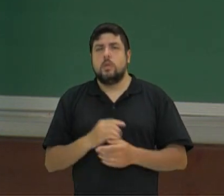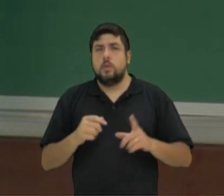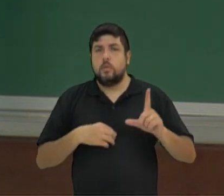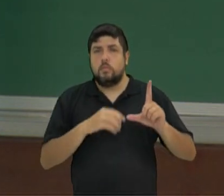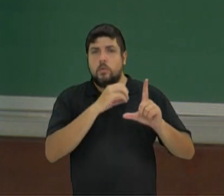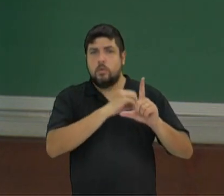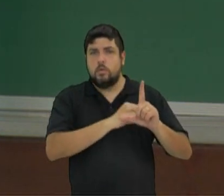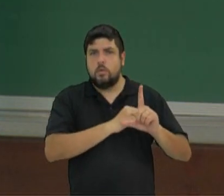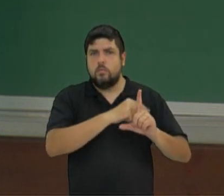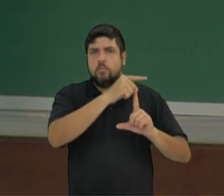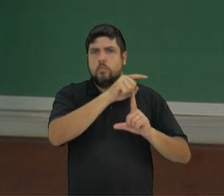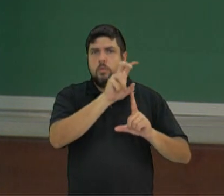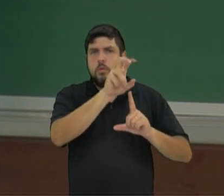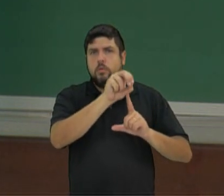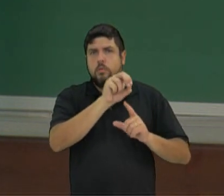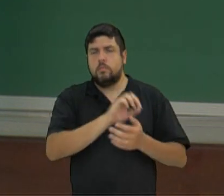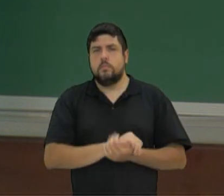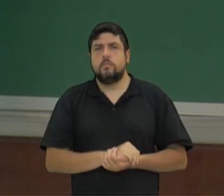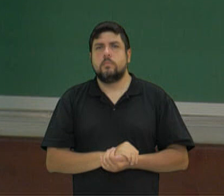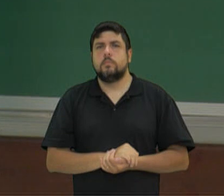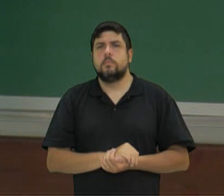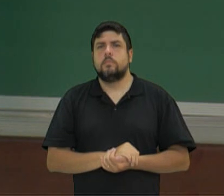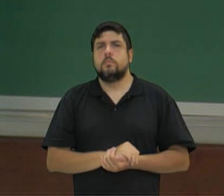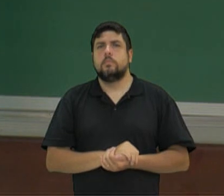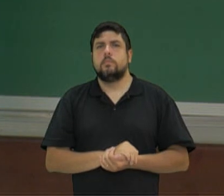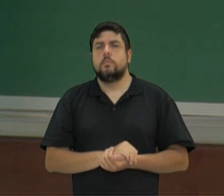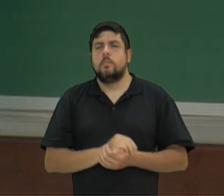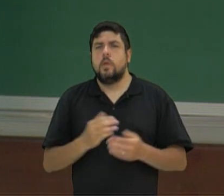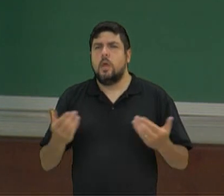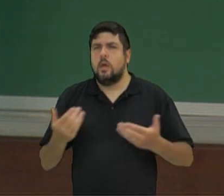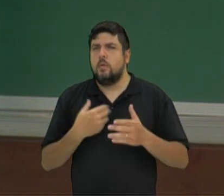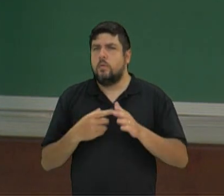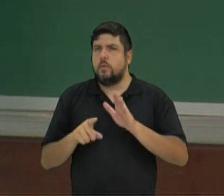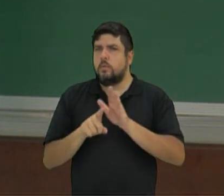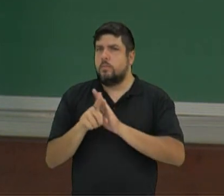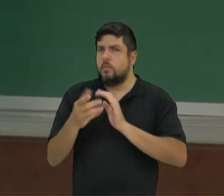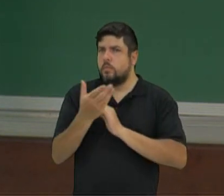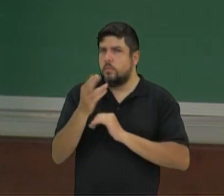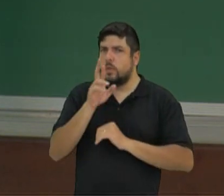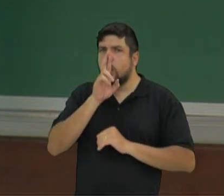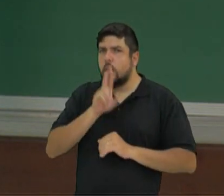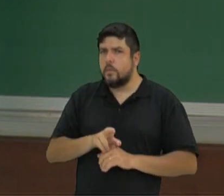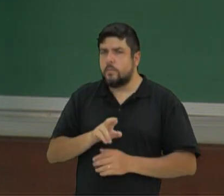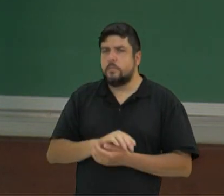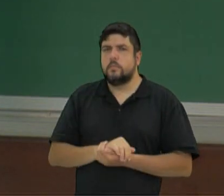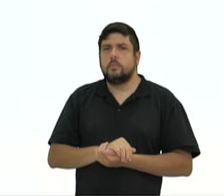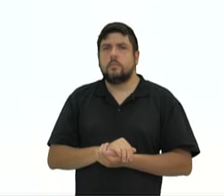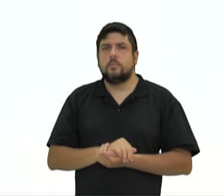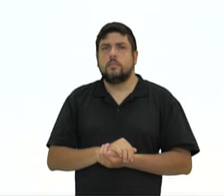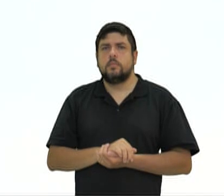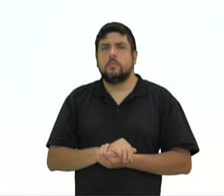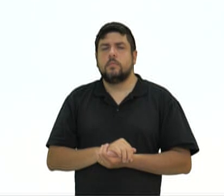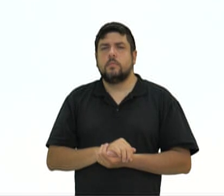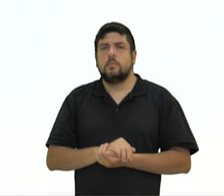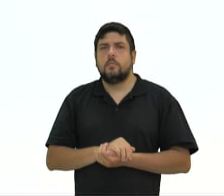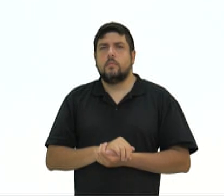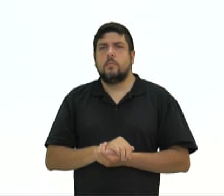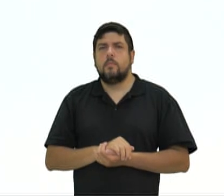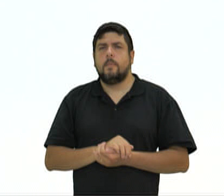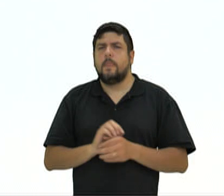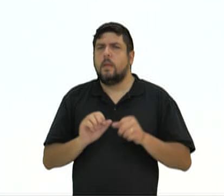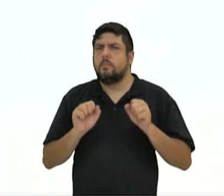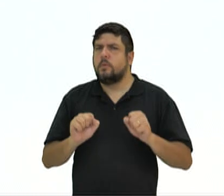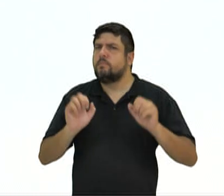a 50. Ele pergunta para você responder. Pode-se afirmar